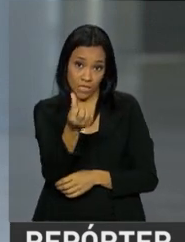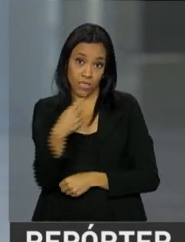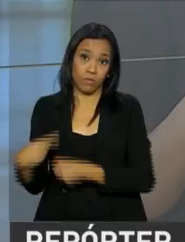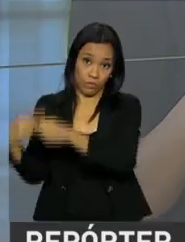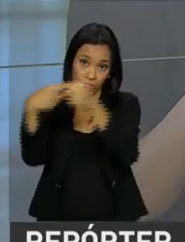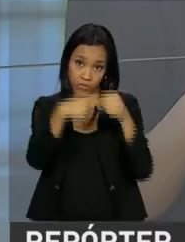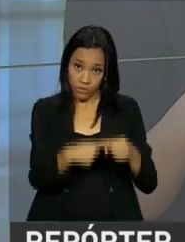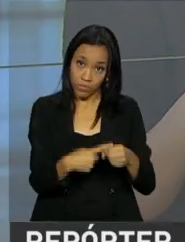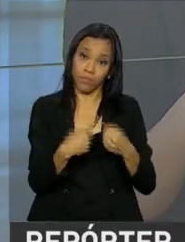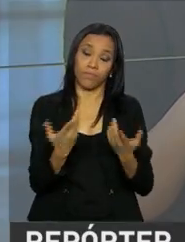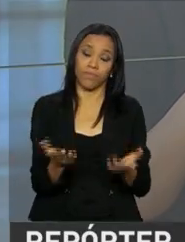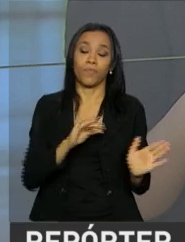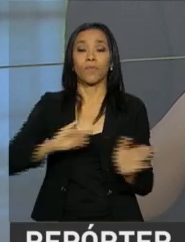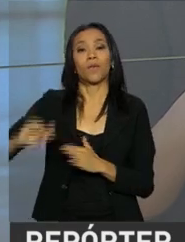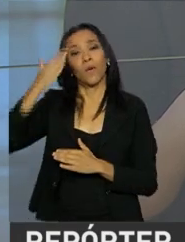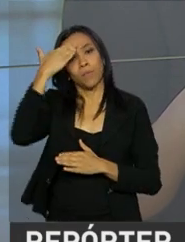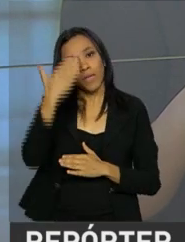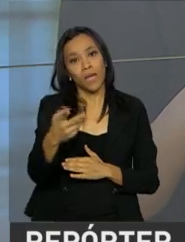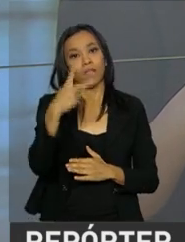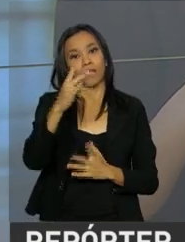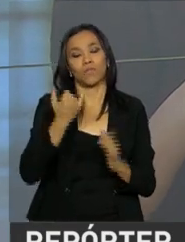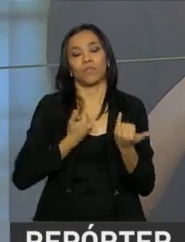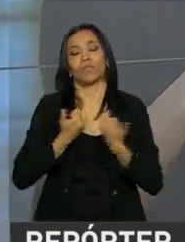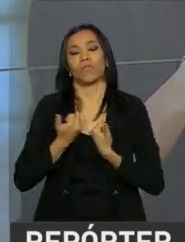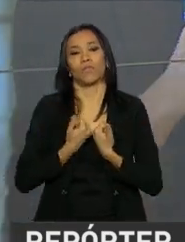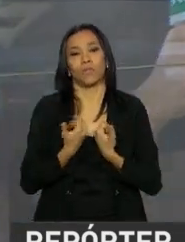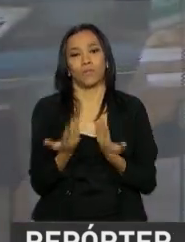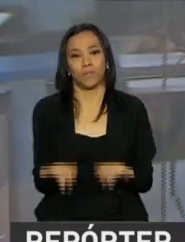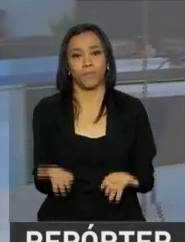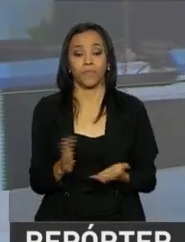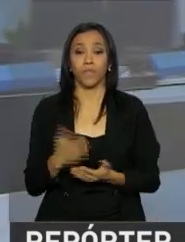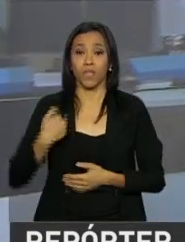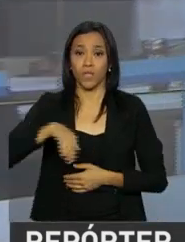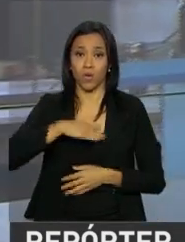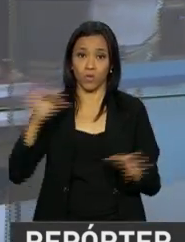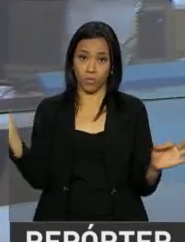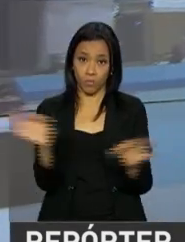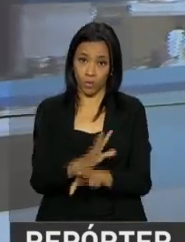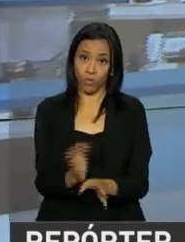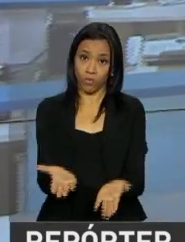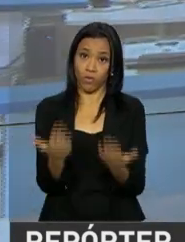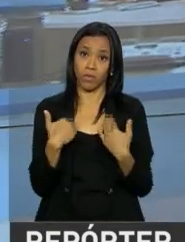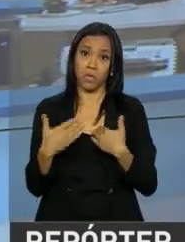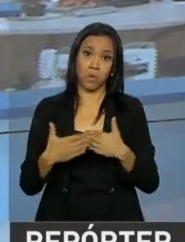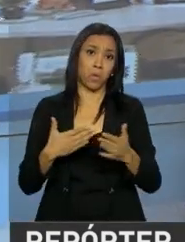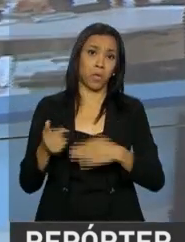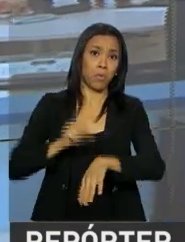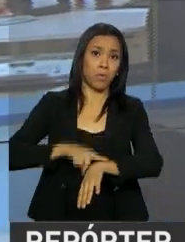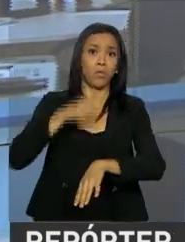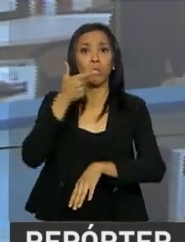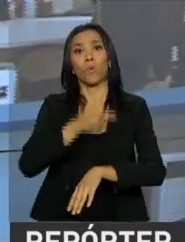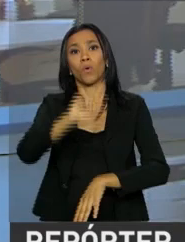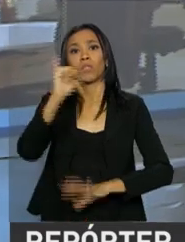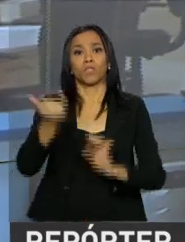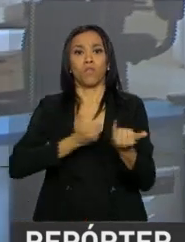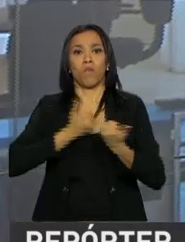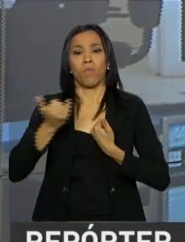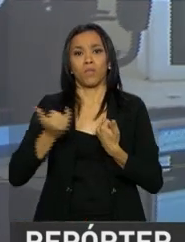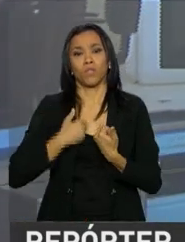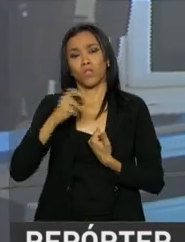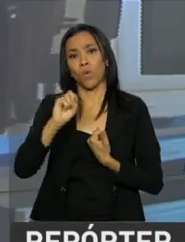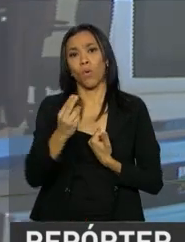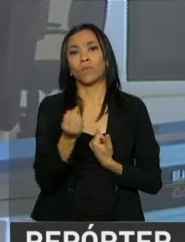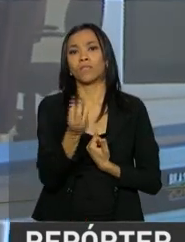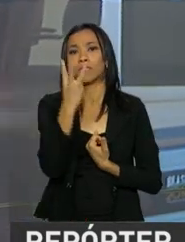Leandro. Obrigado, Paula, pelas suas informações aí do Palácio do Planalto. E nós ficamos por aqui. Podemos voltar a qualquer momento com outras informações ou